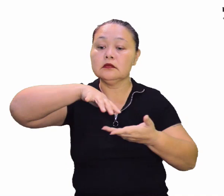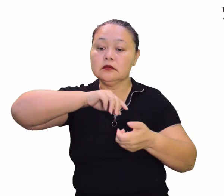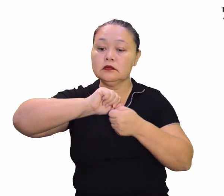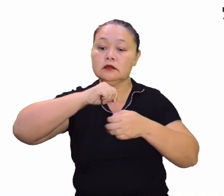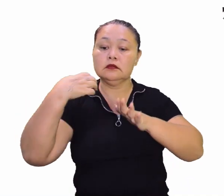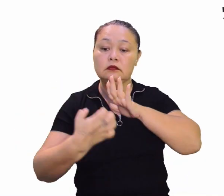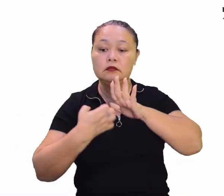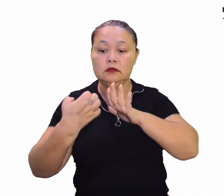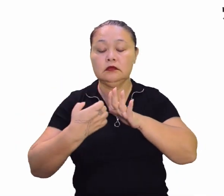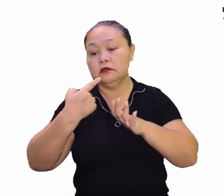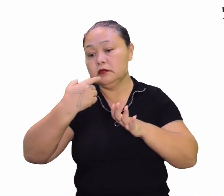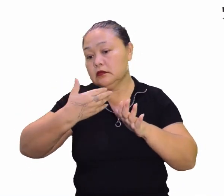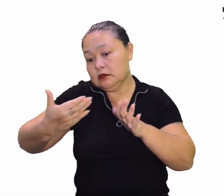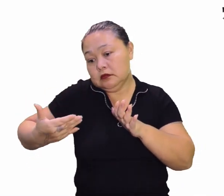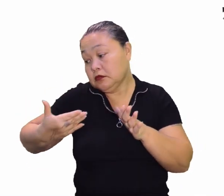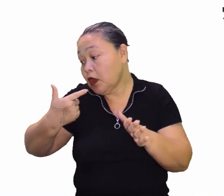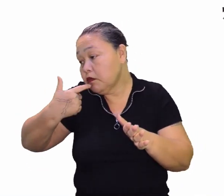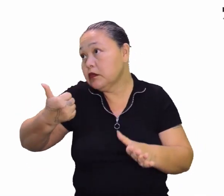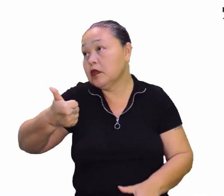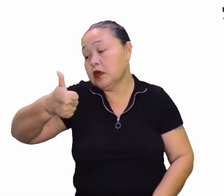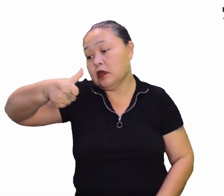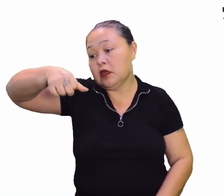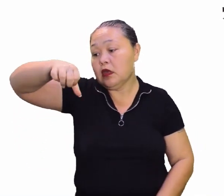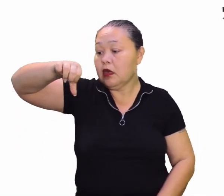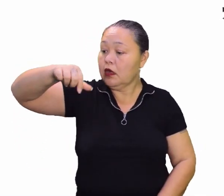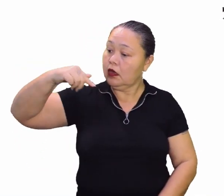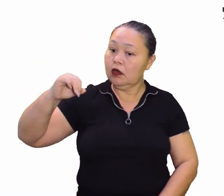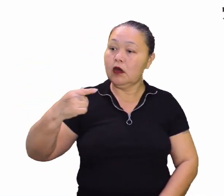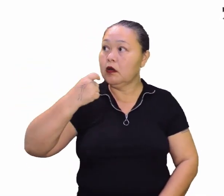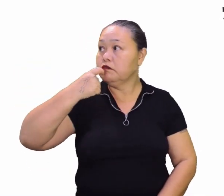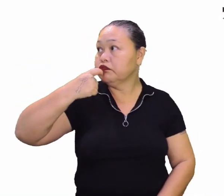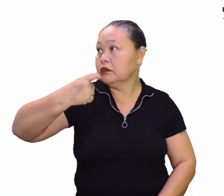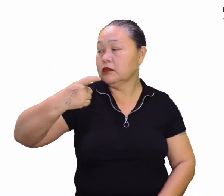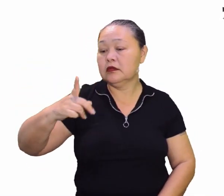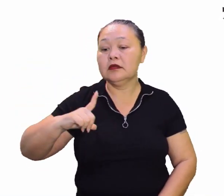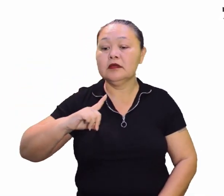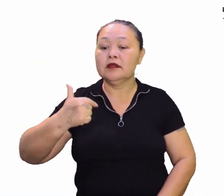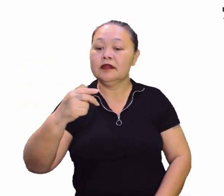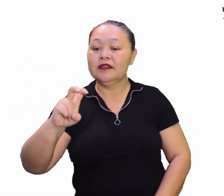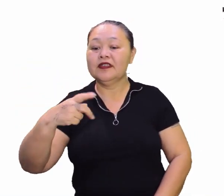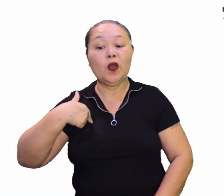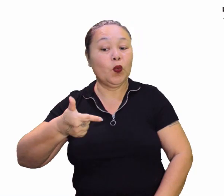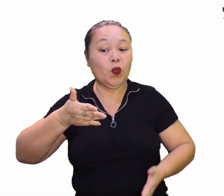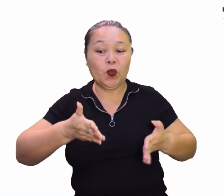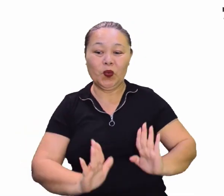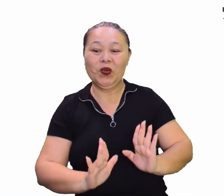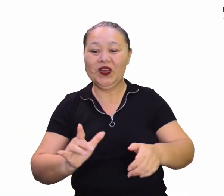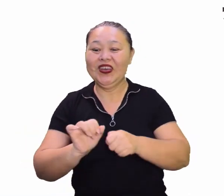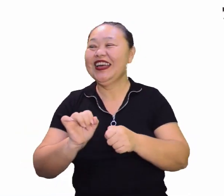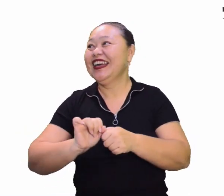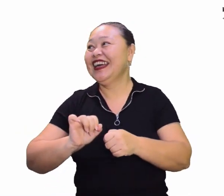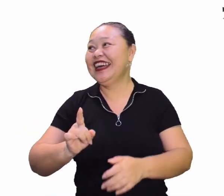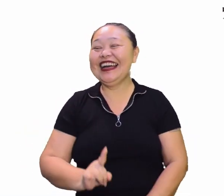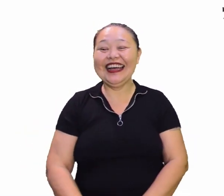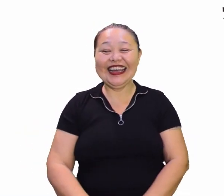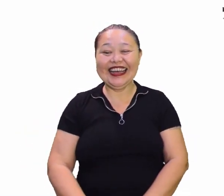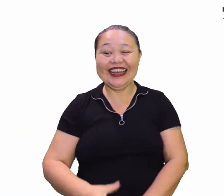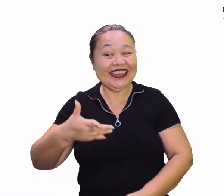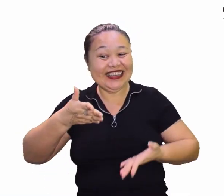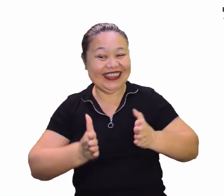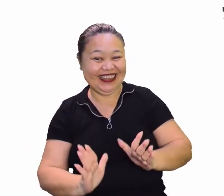bem. Recente. Muito recente. 1970. É isso? Tu só tinha 25 anos na época. Eu não era nem nascido né? ainda, mas é recente.